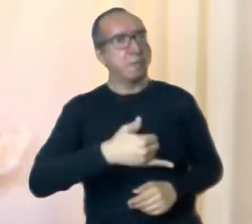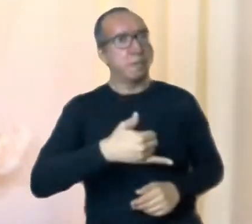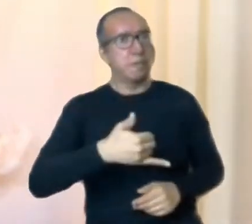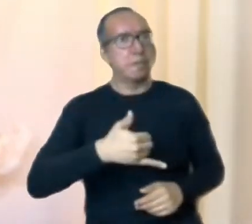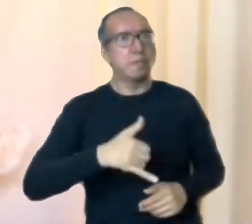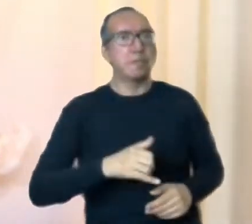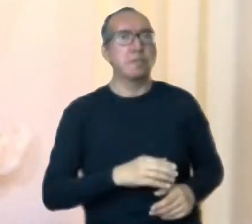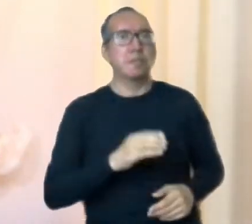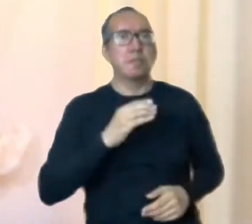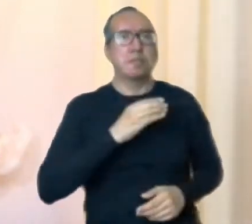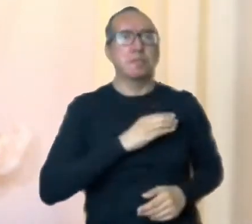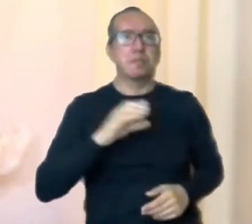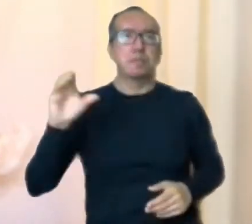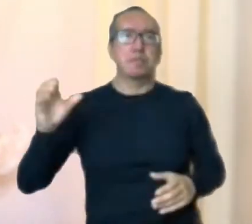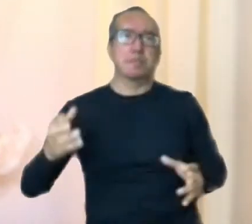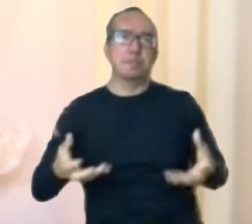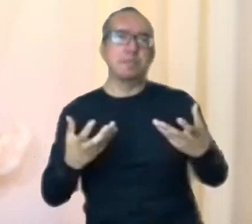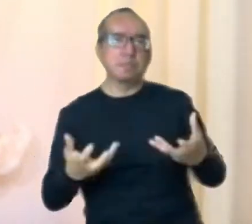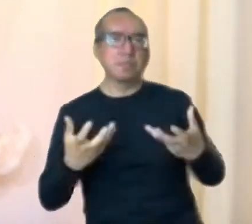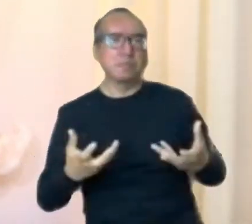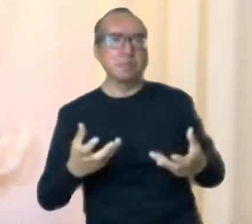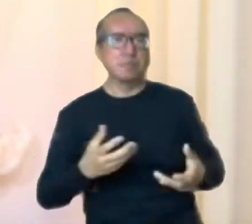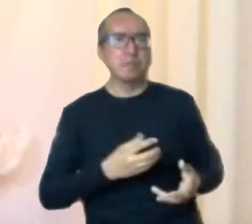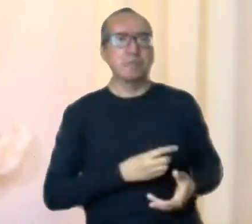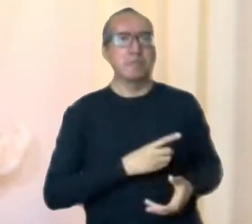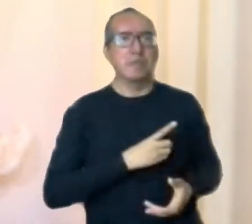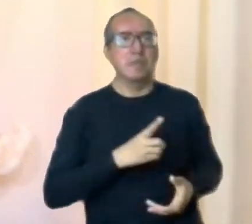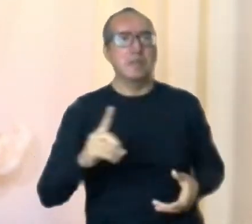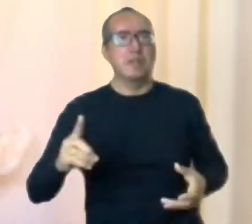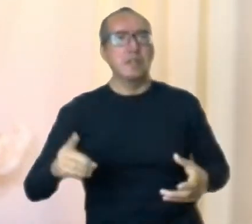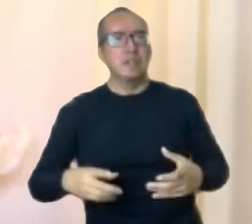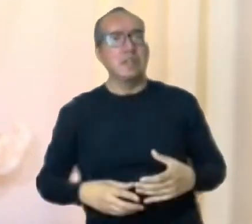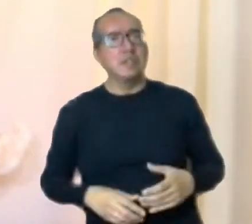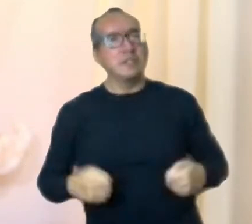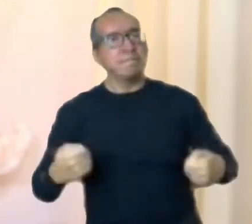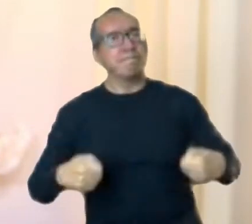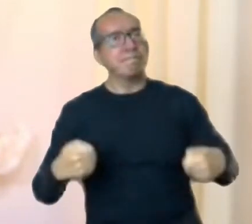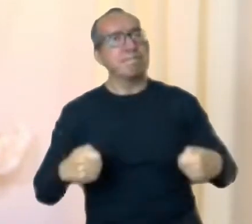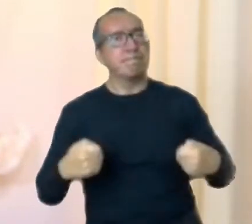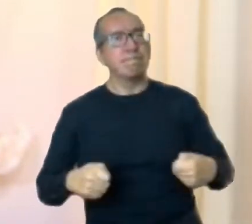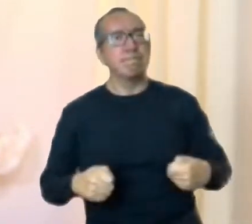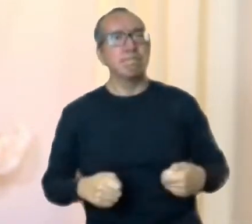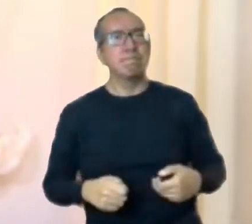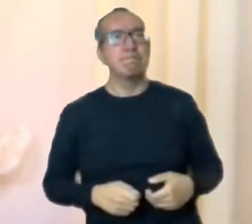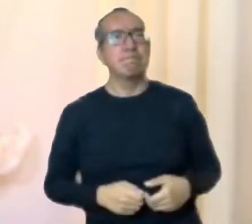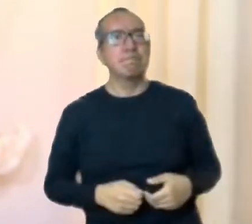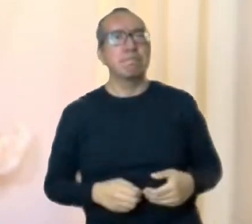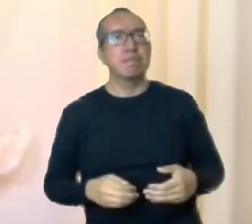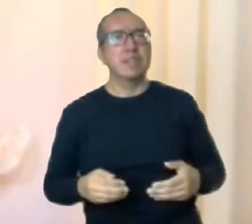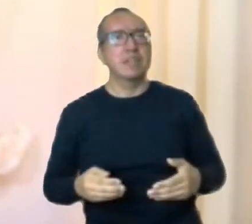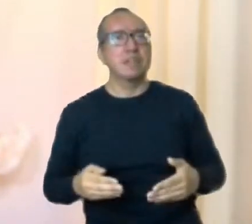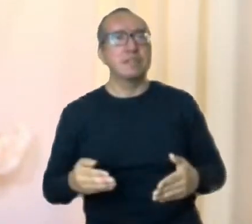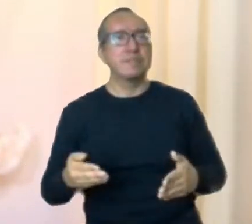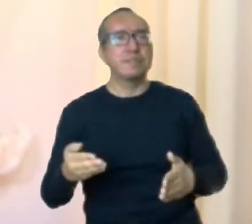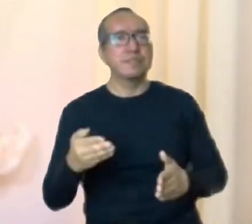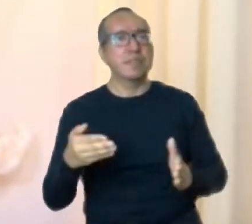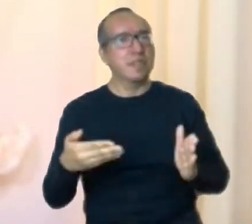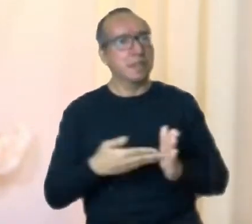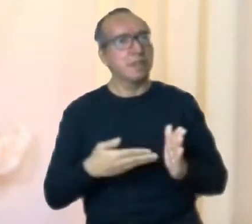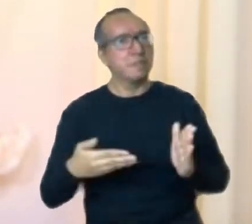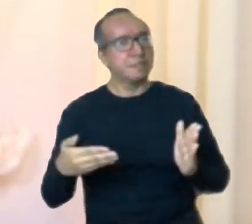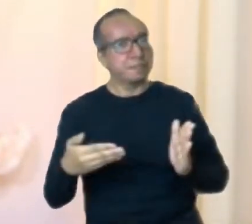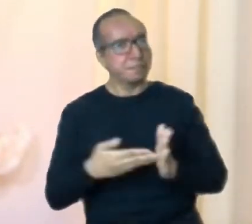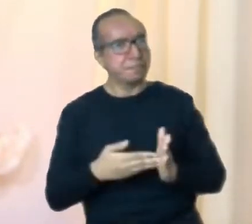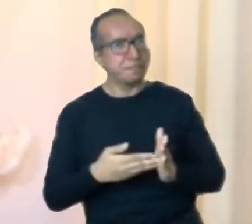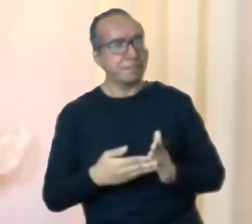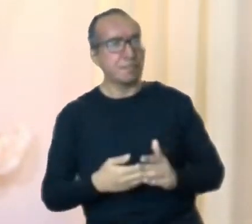necessidade. Que Deus nos criou para passarmos fome. Isso aqui não é uma profecia. Mas